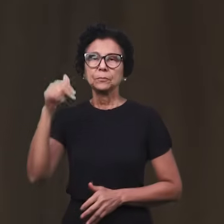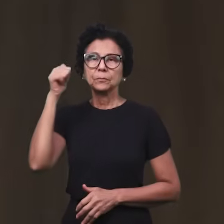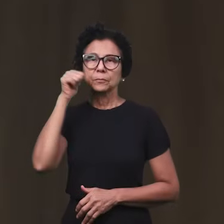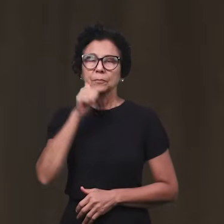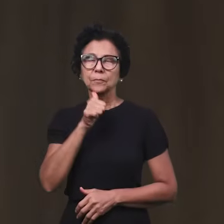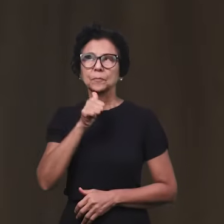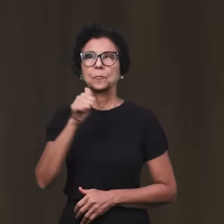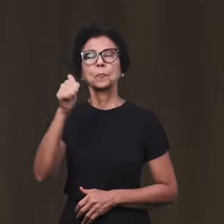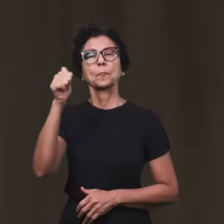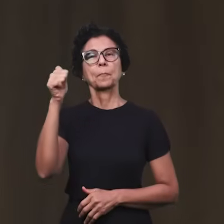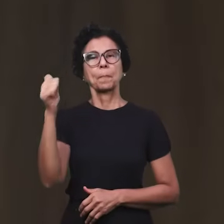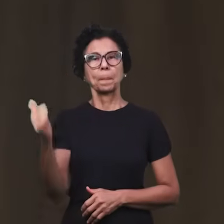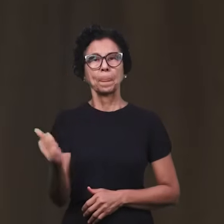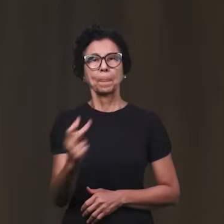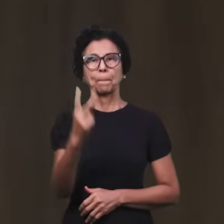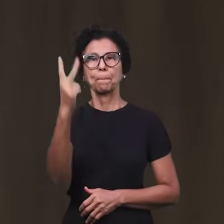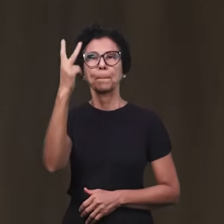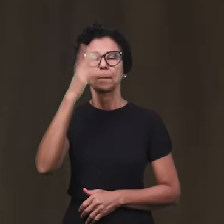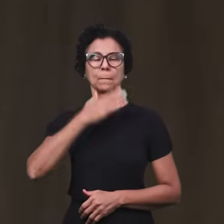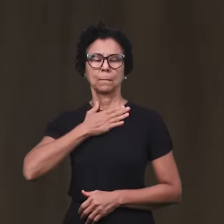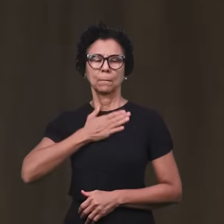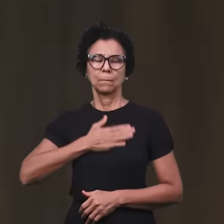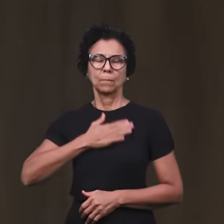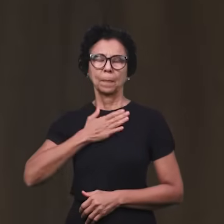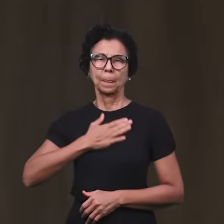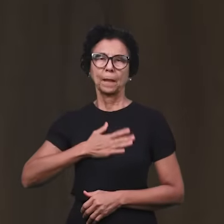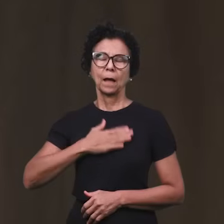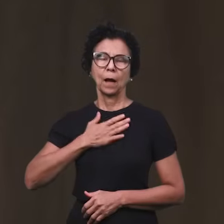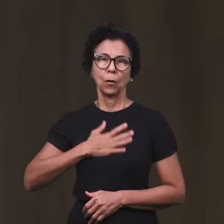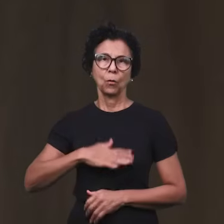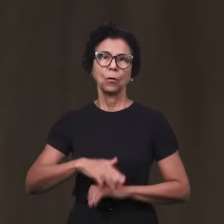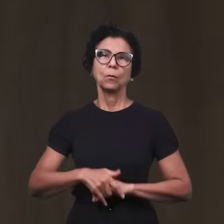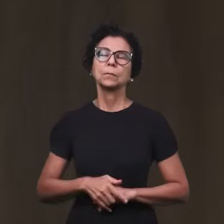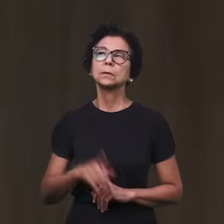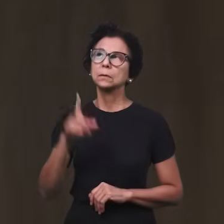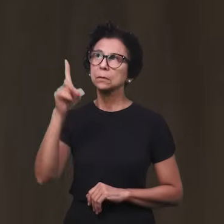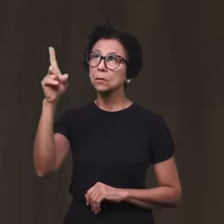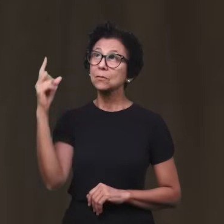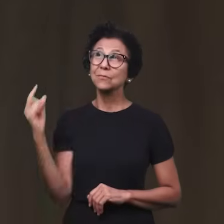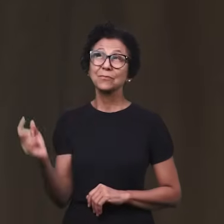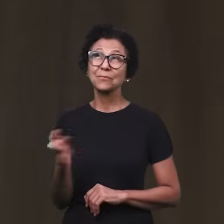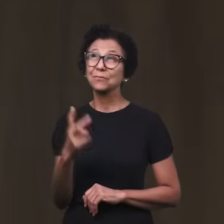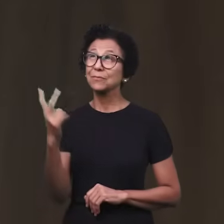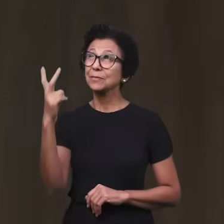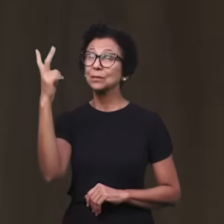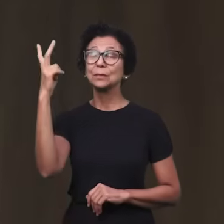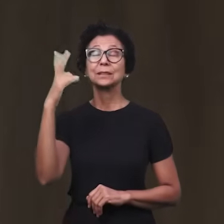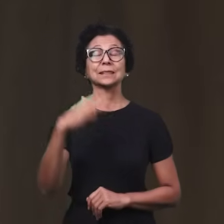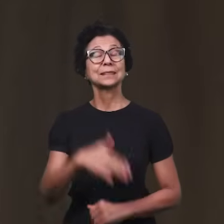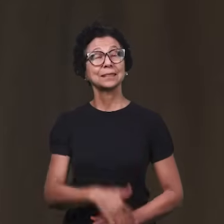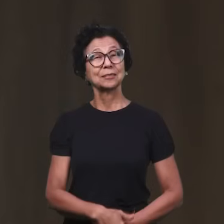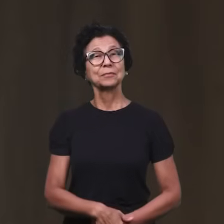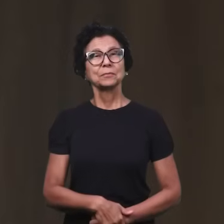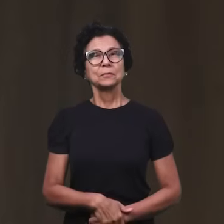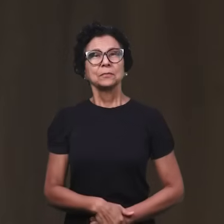e dentro do nosso lar, mantendo esse espírito manso e quieto, isso é precioso para o Senhor. O Senhor compara como um valor